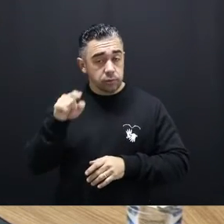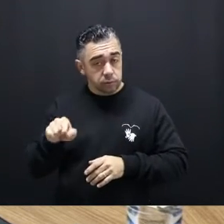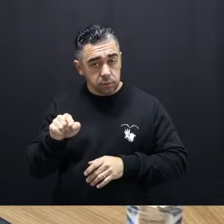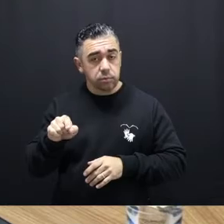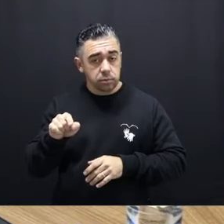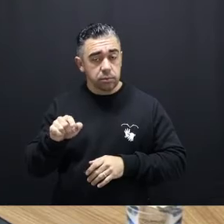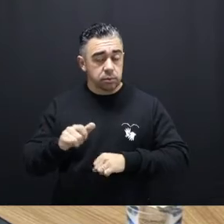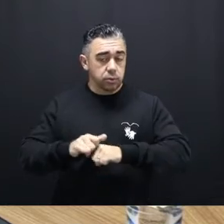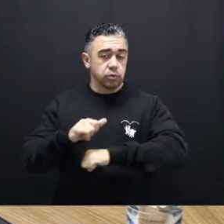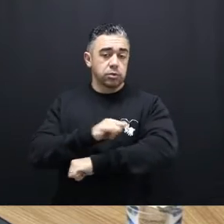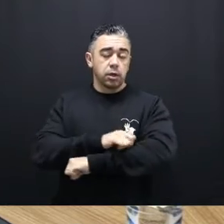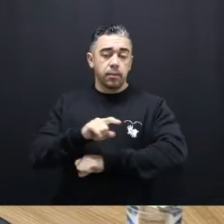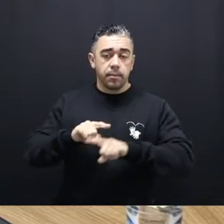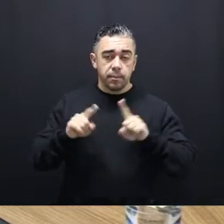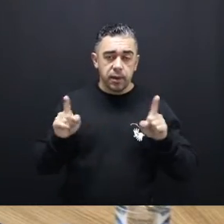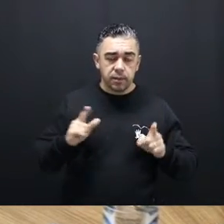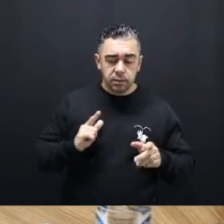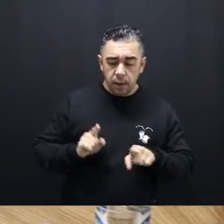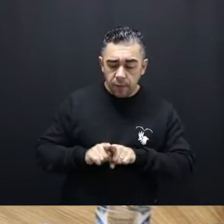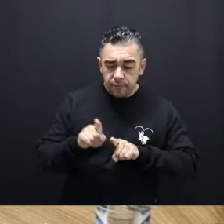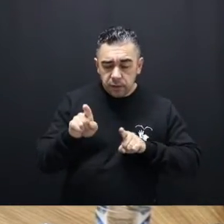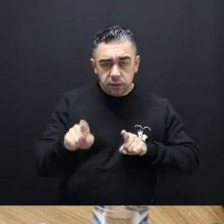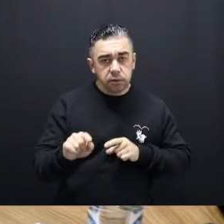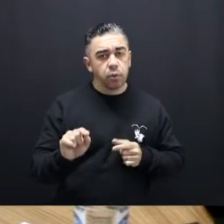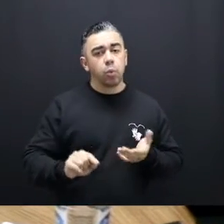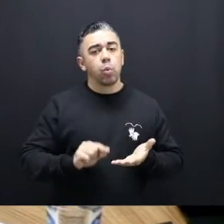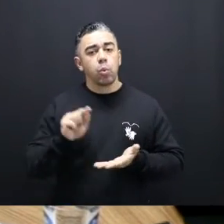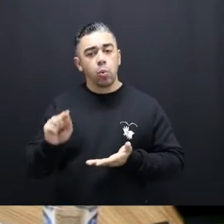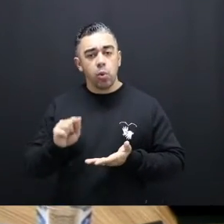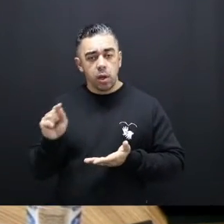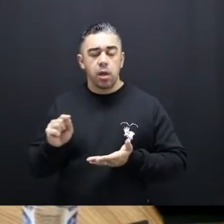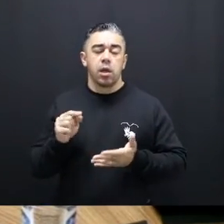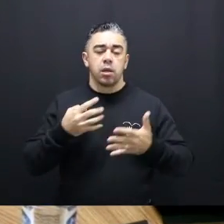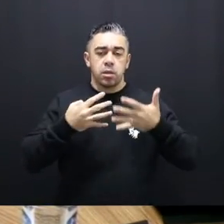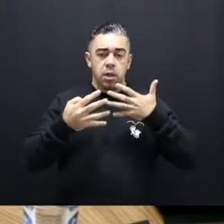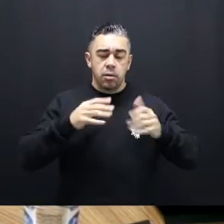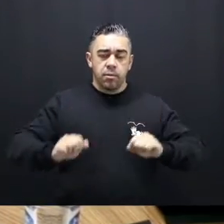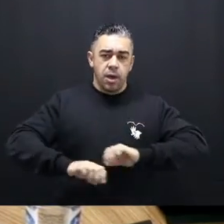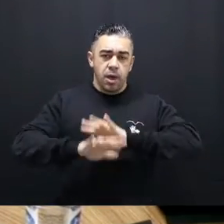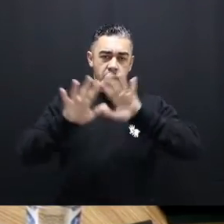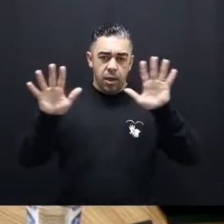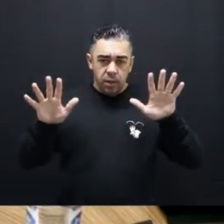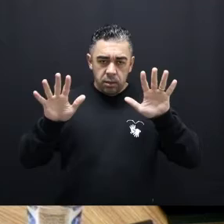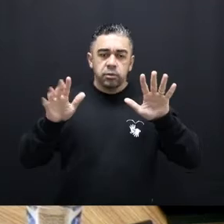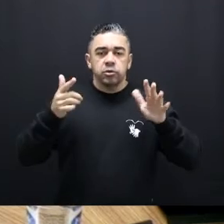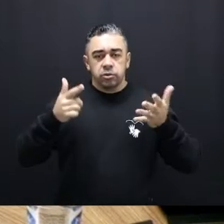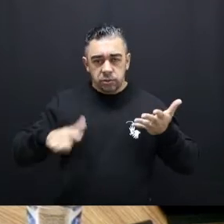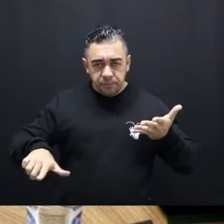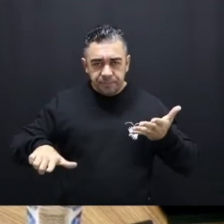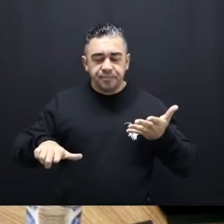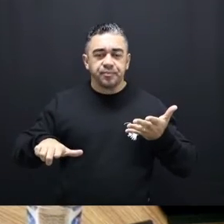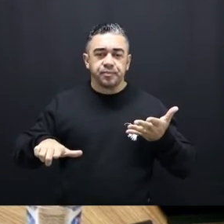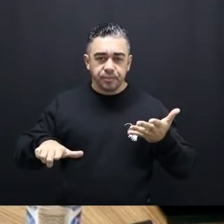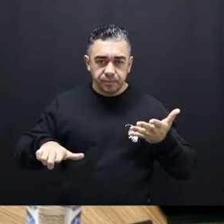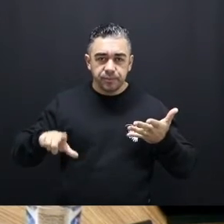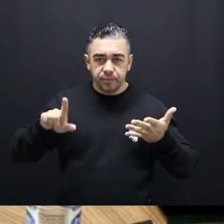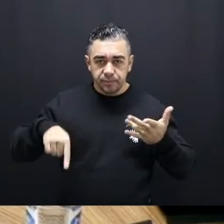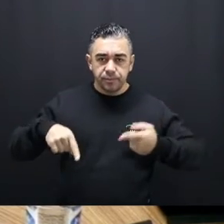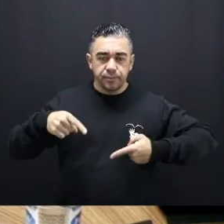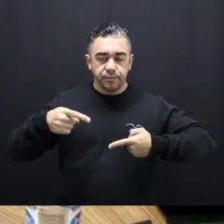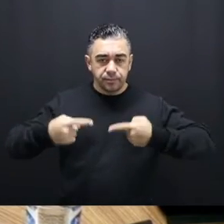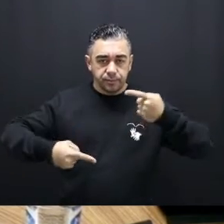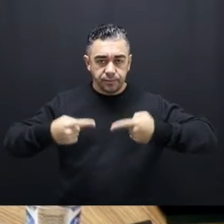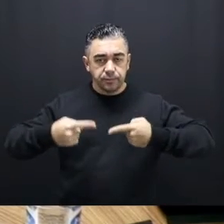condição que tá mas que está se avançando em questão da Transparência de novo é política